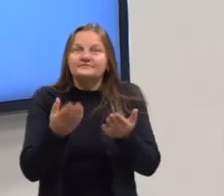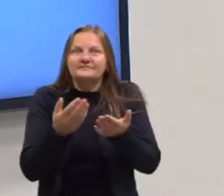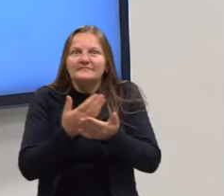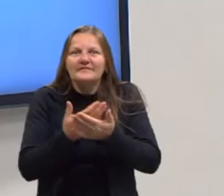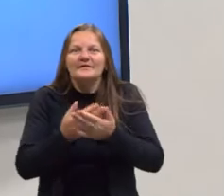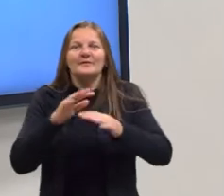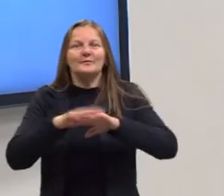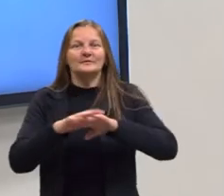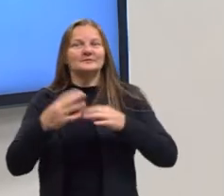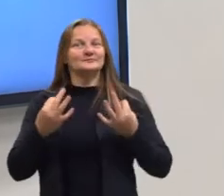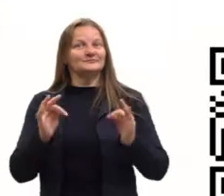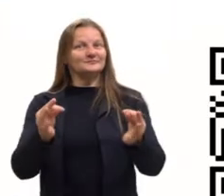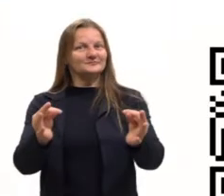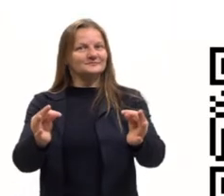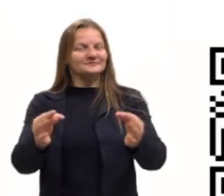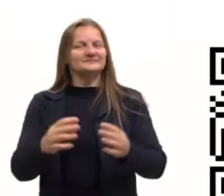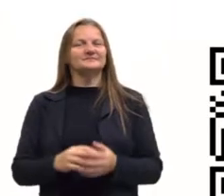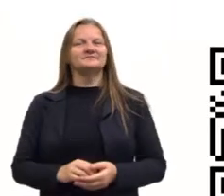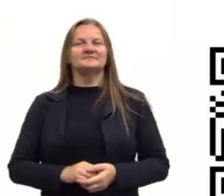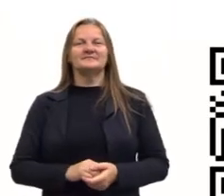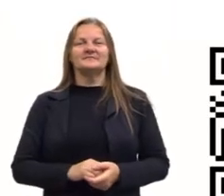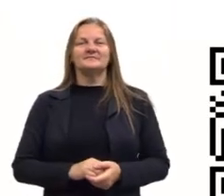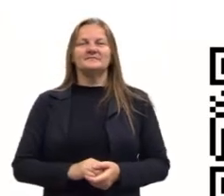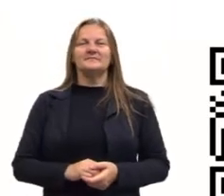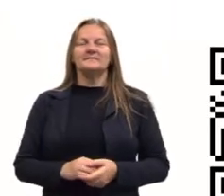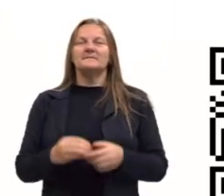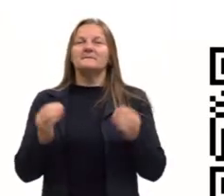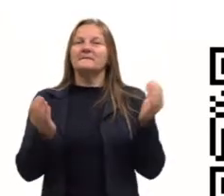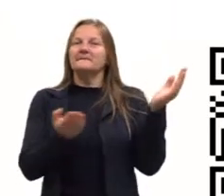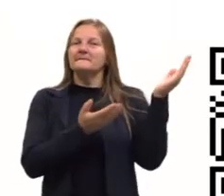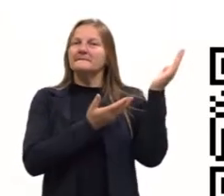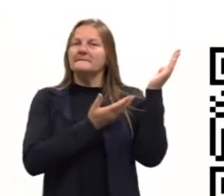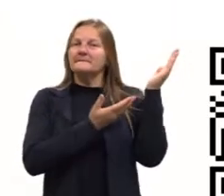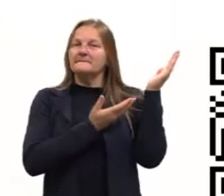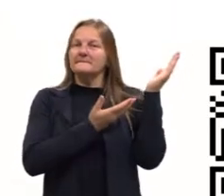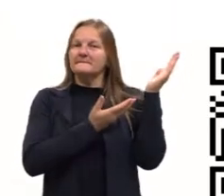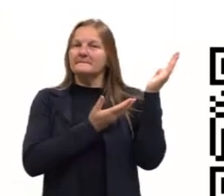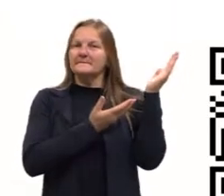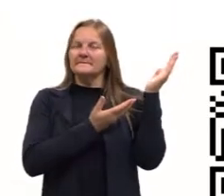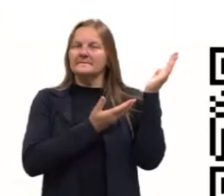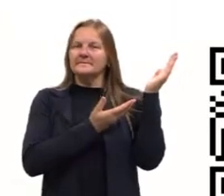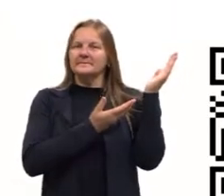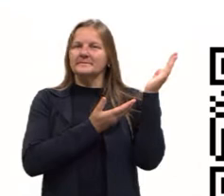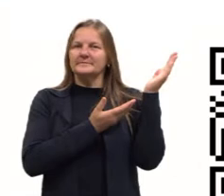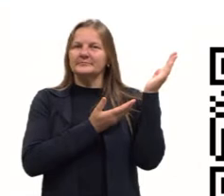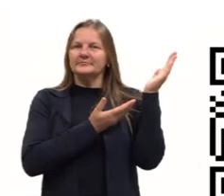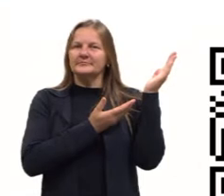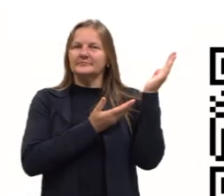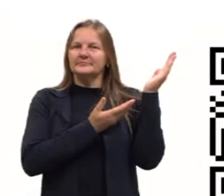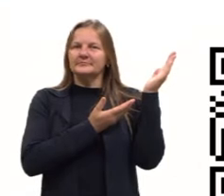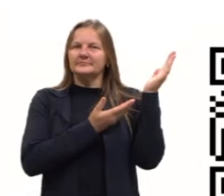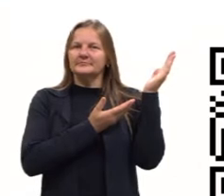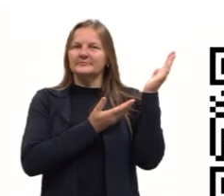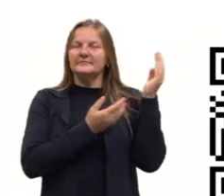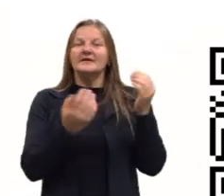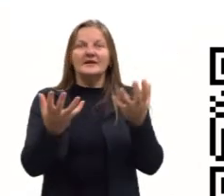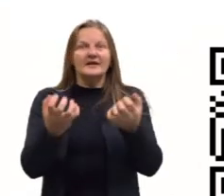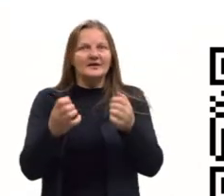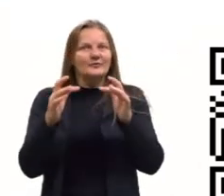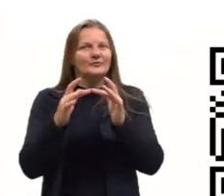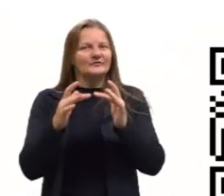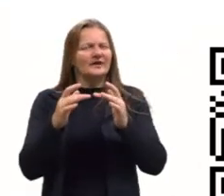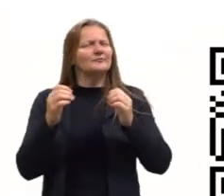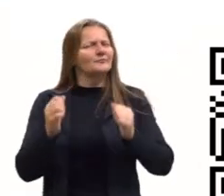mais uma aula de matemática e suas Tecnologias aqui para vocês eu trouxe então Caso vocês queiram